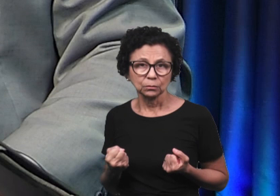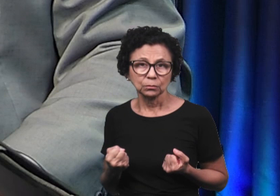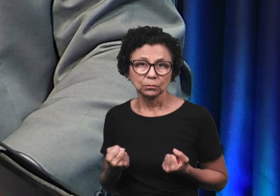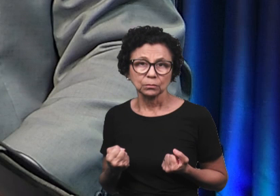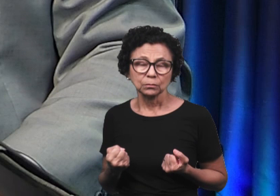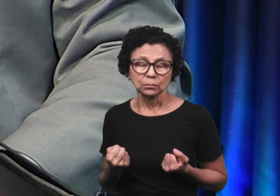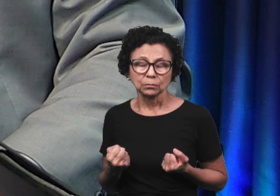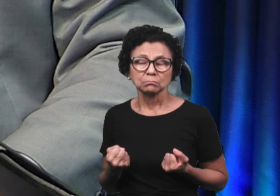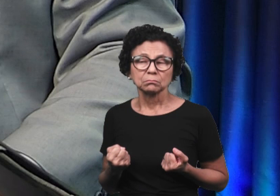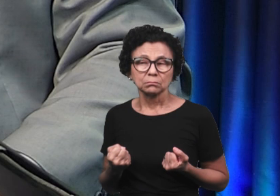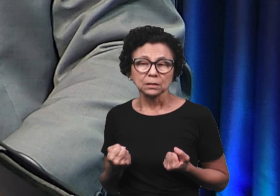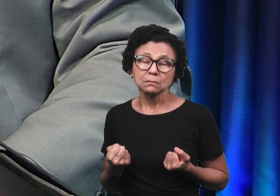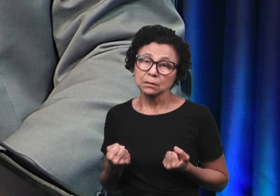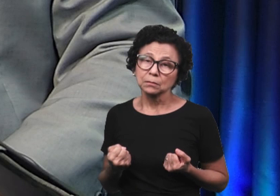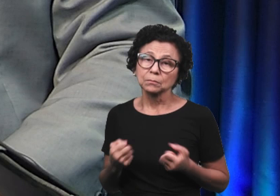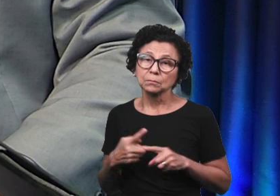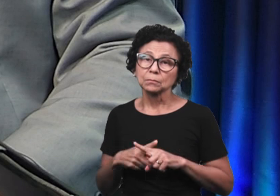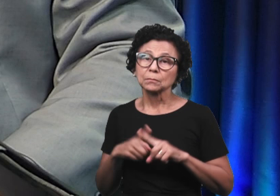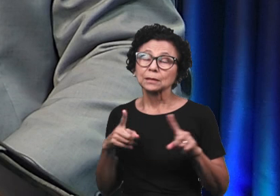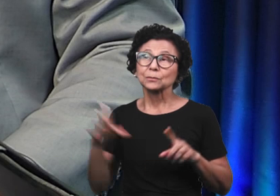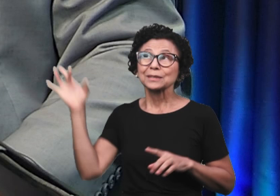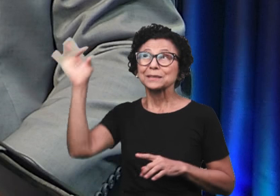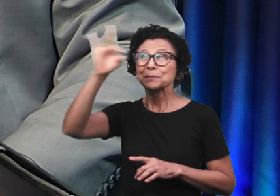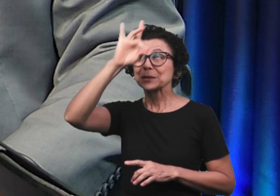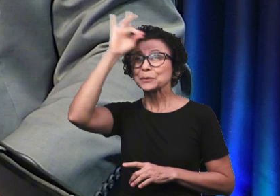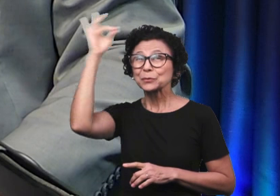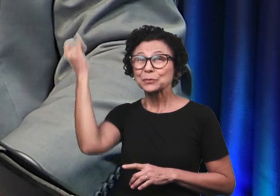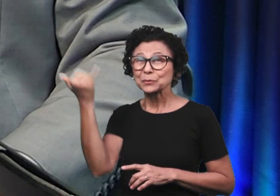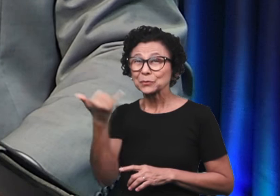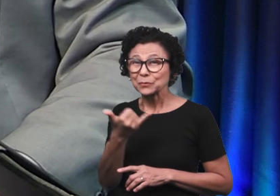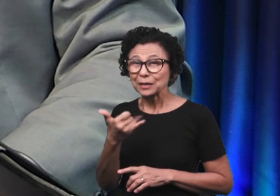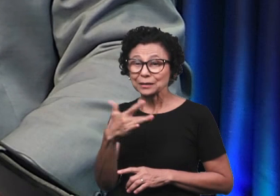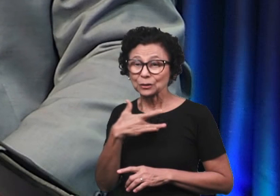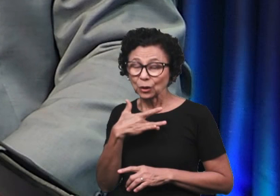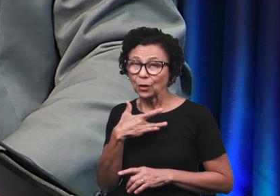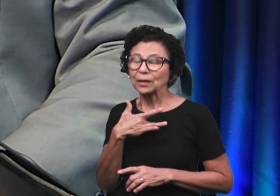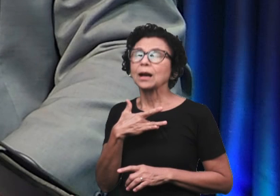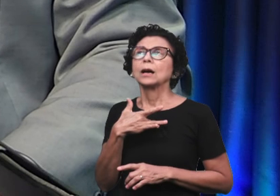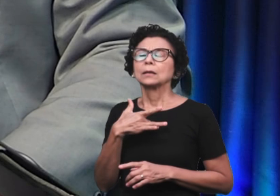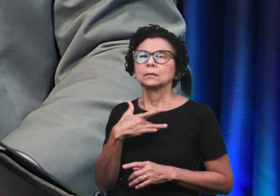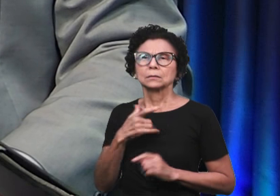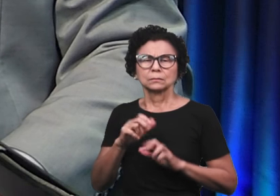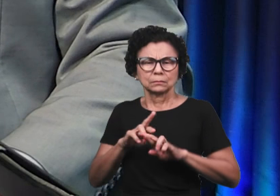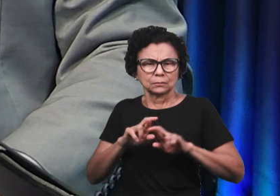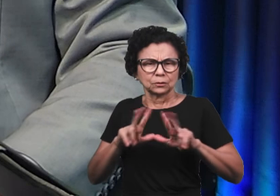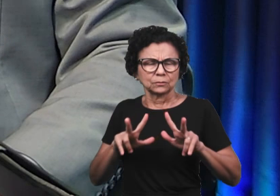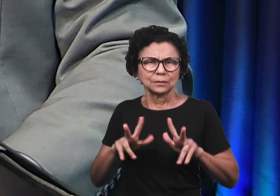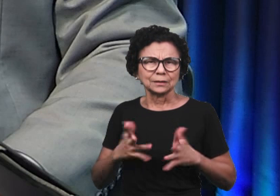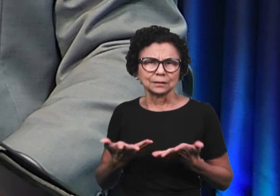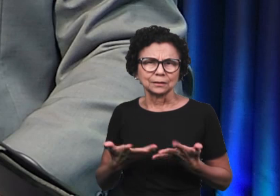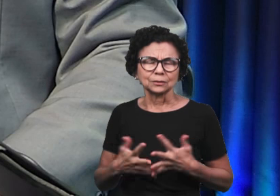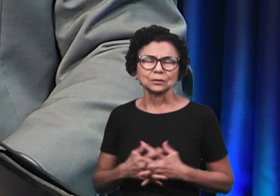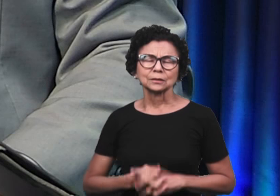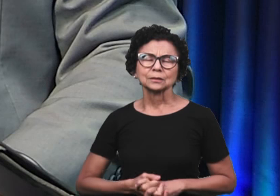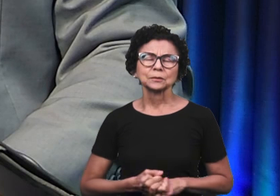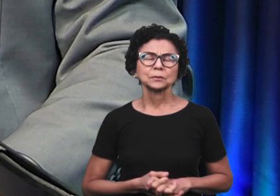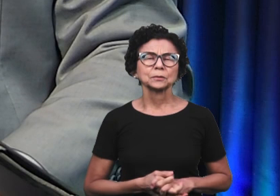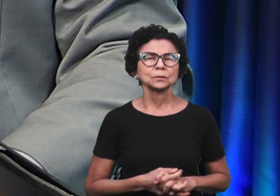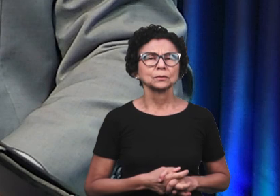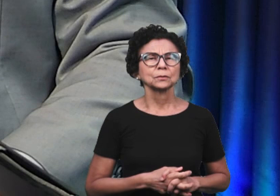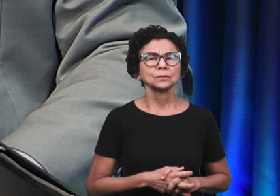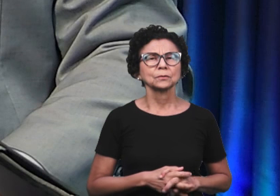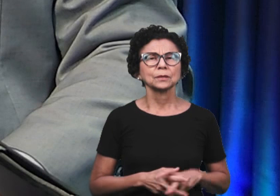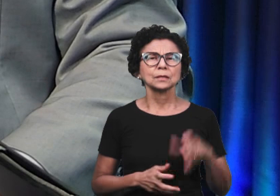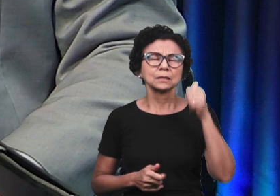nós pelo Espírito Santo. E a experiência de Maria, que vai ser muito trabalhada aqui nesse episódio, vai